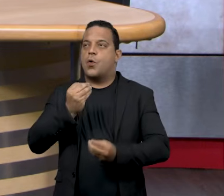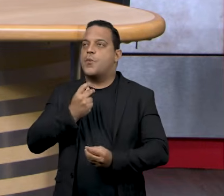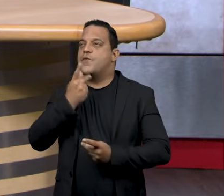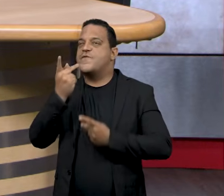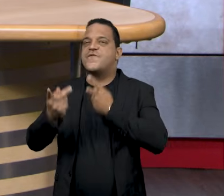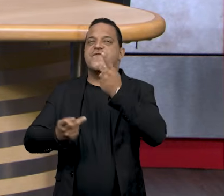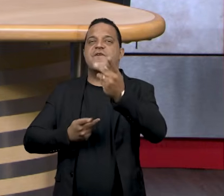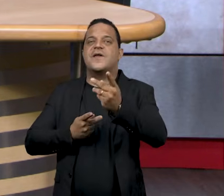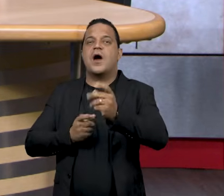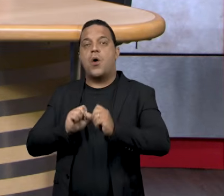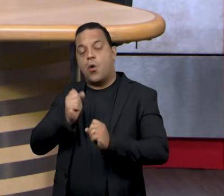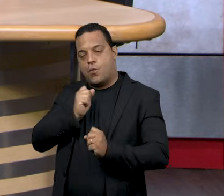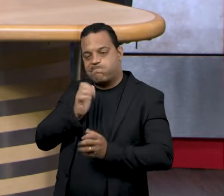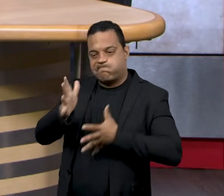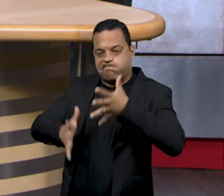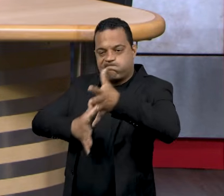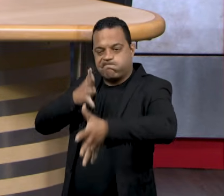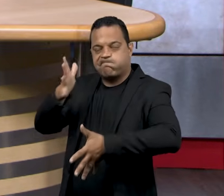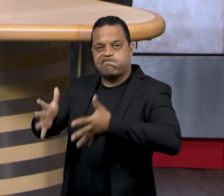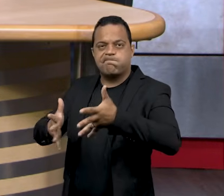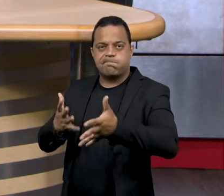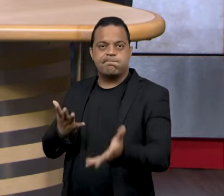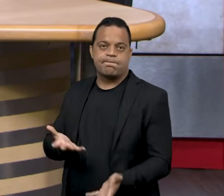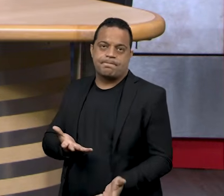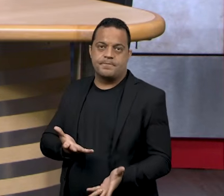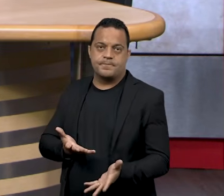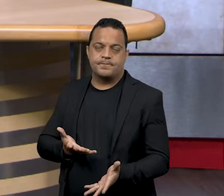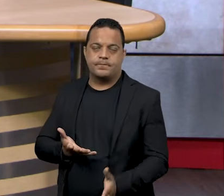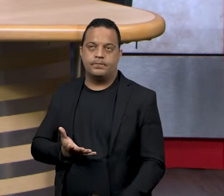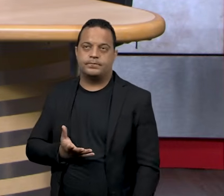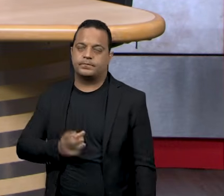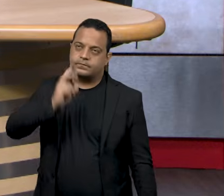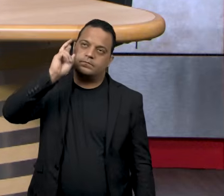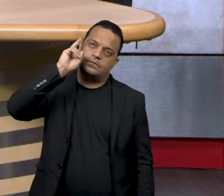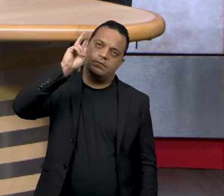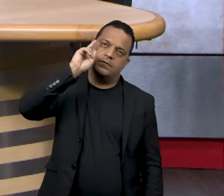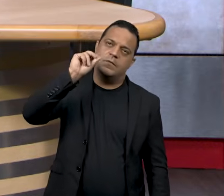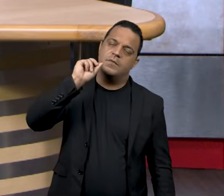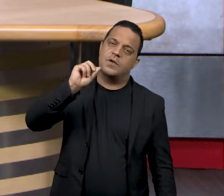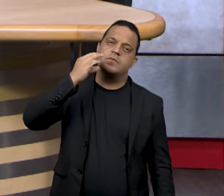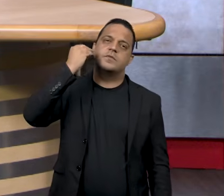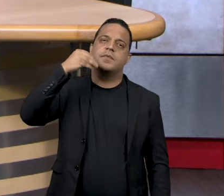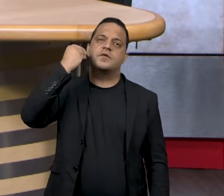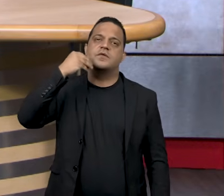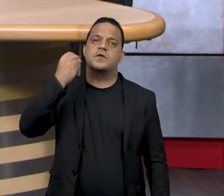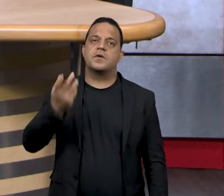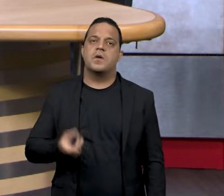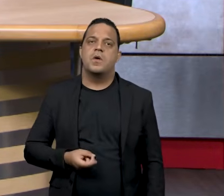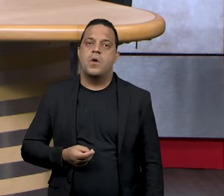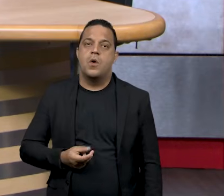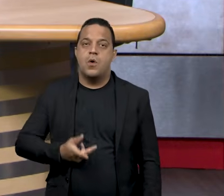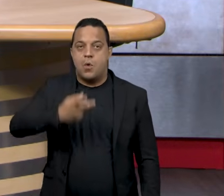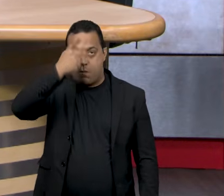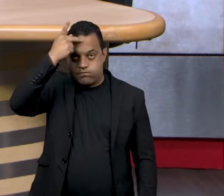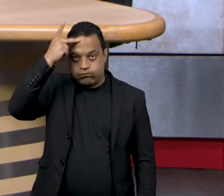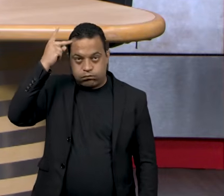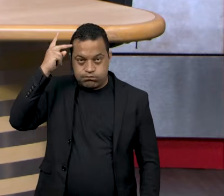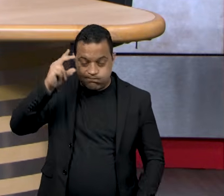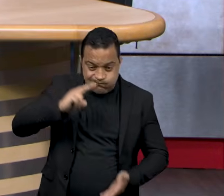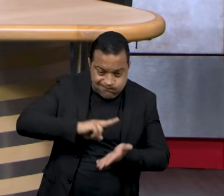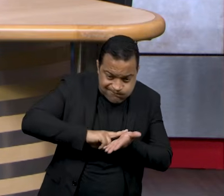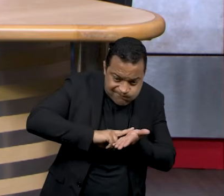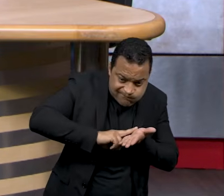é prudente. Então, essa sabedoria de ser prudente até no falar. Na época, nós até citamos o